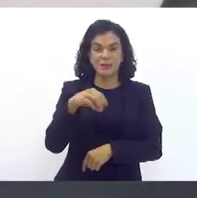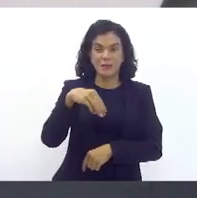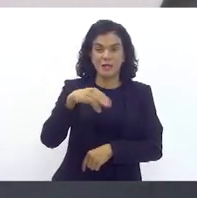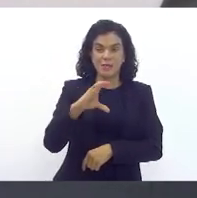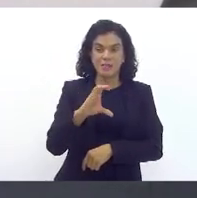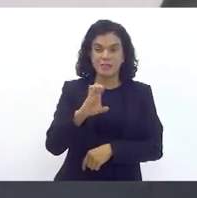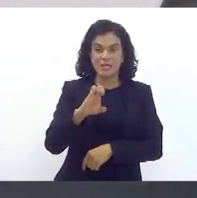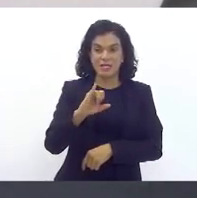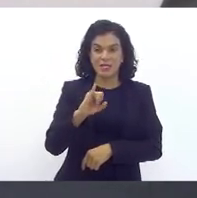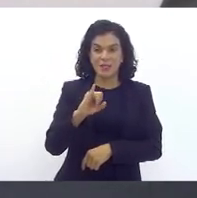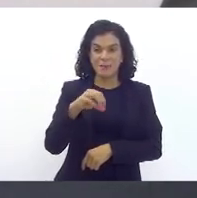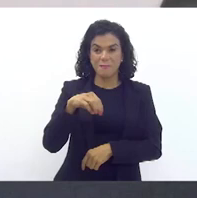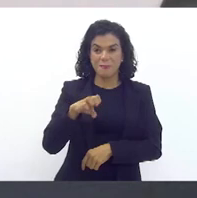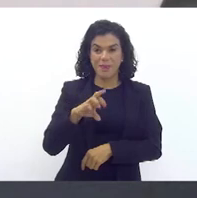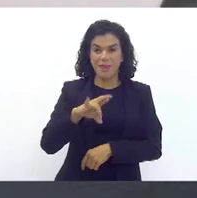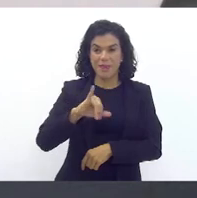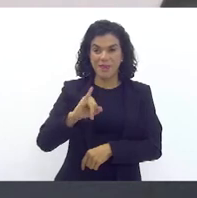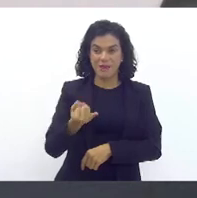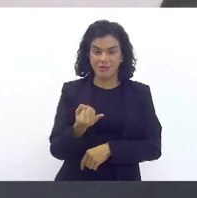SIMMED,